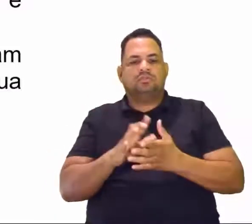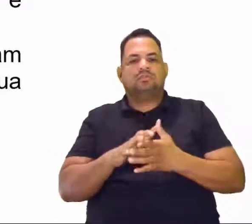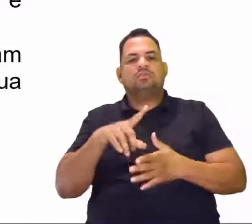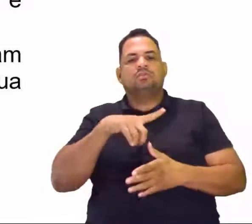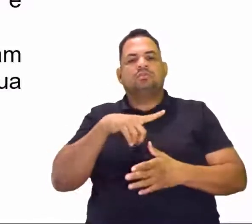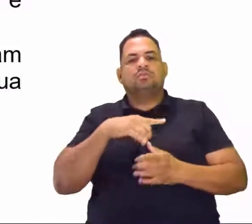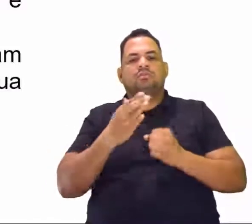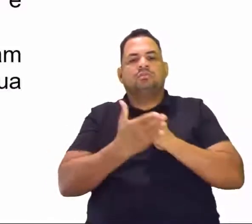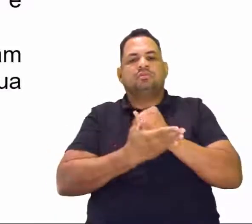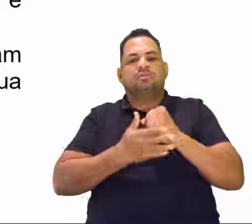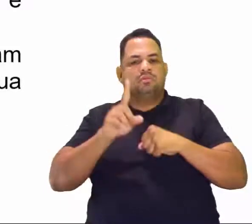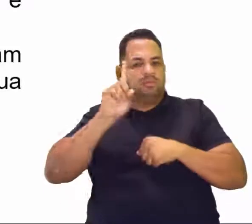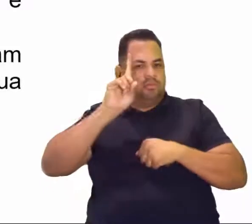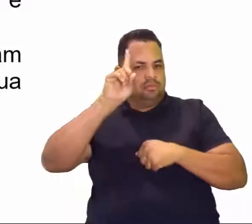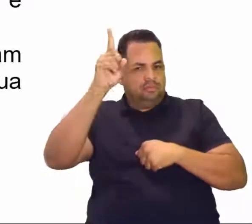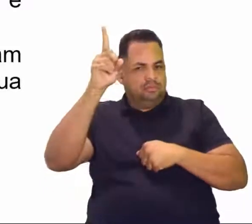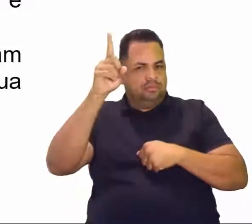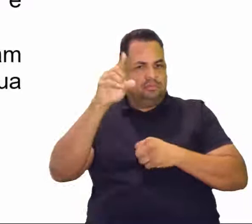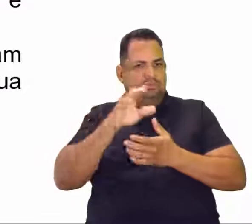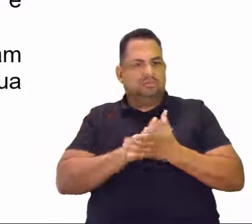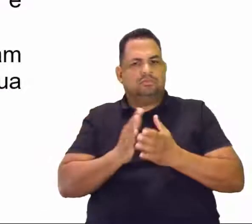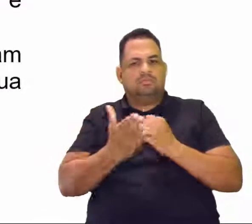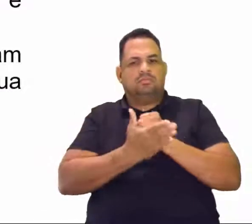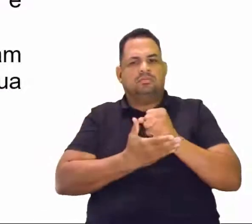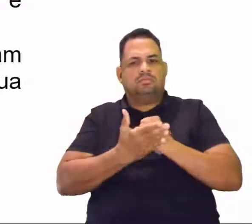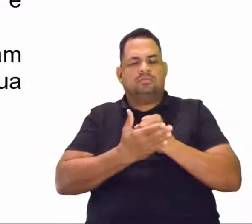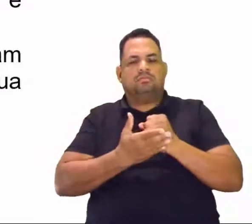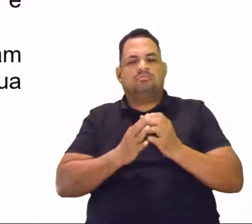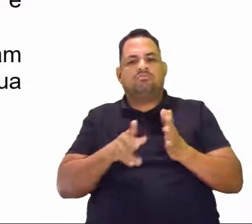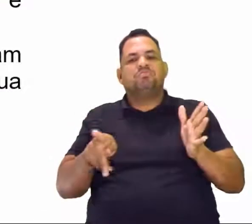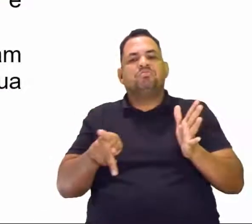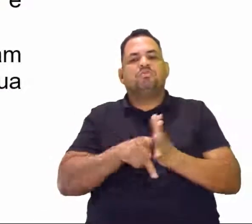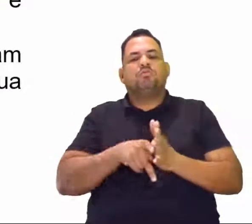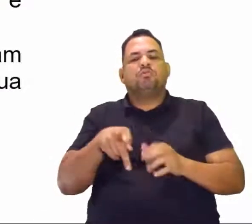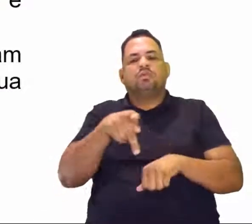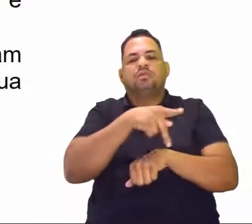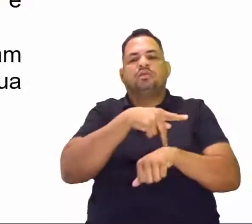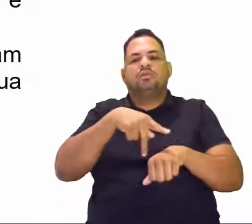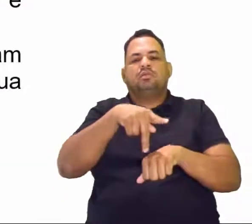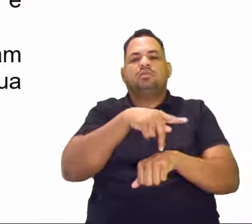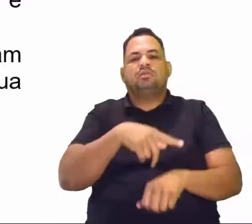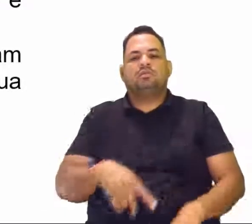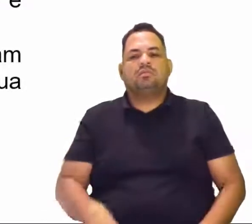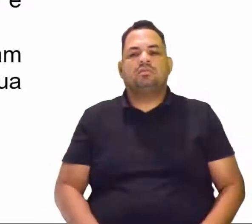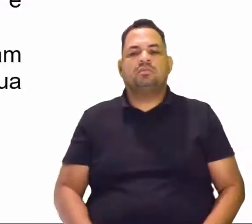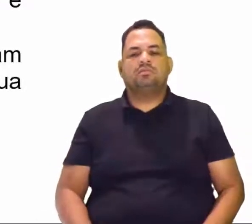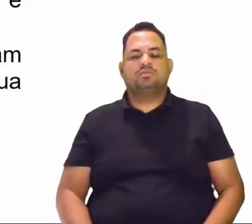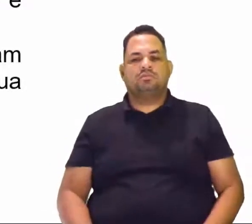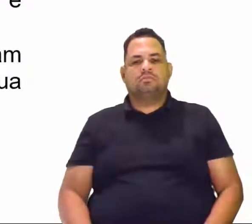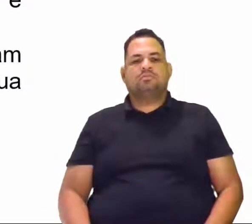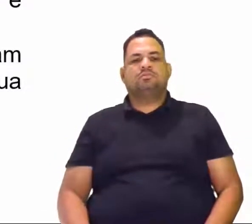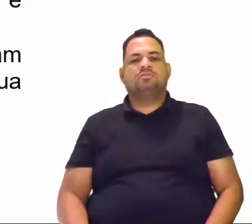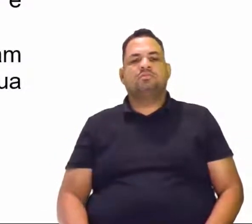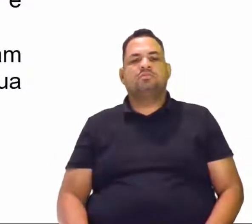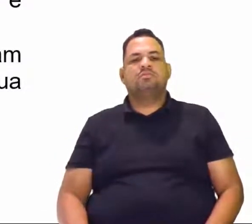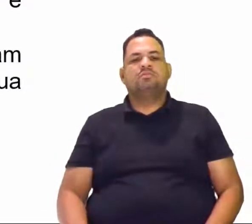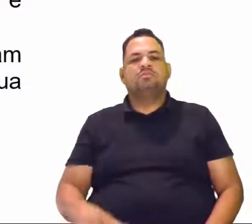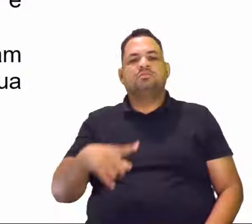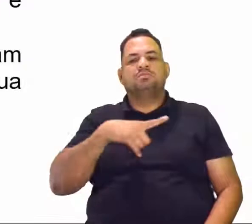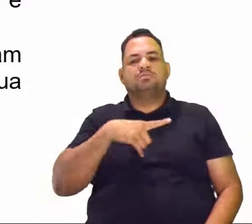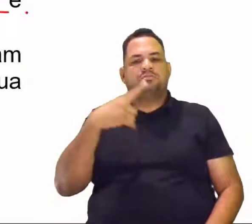Social tem também como ideias de base nacionalista tá gente olha aí que estranho